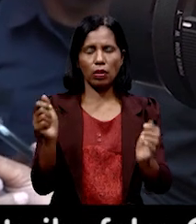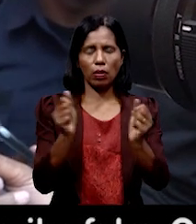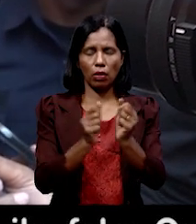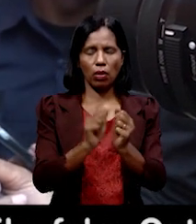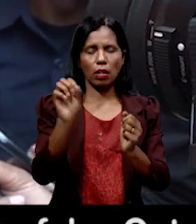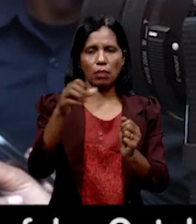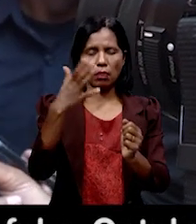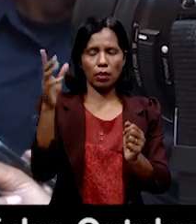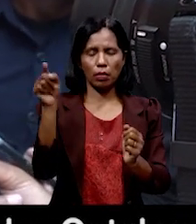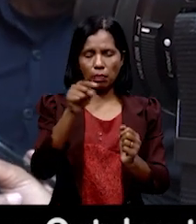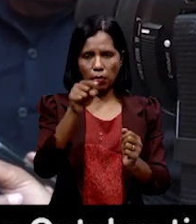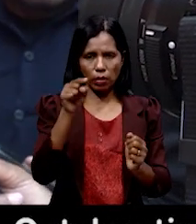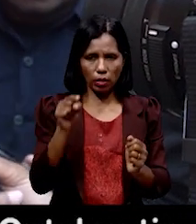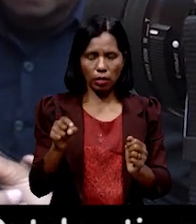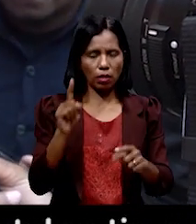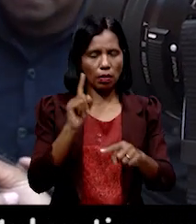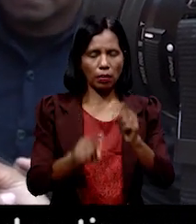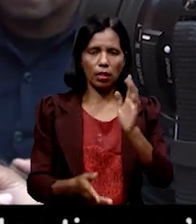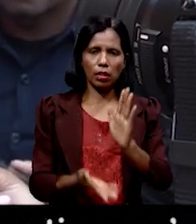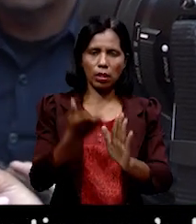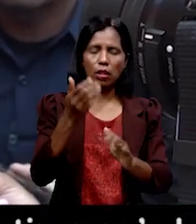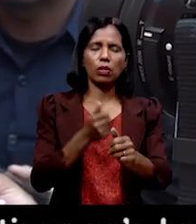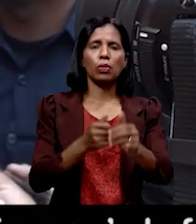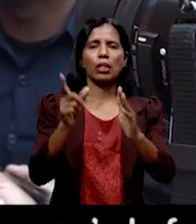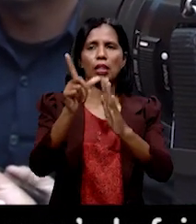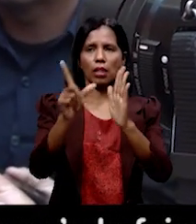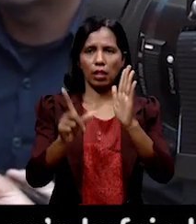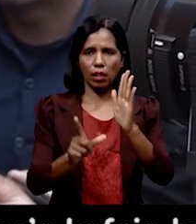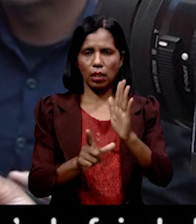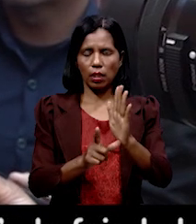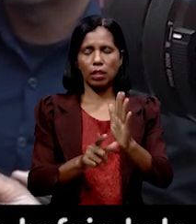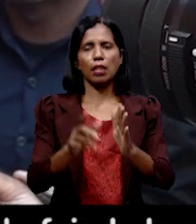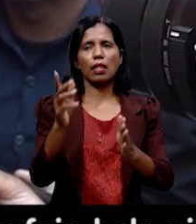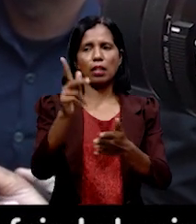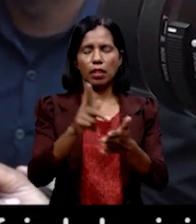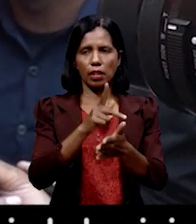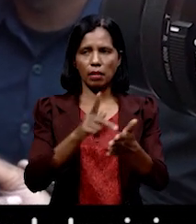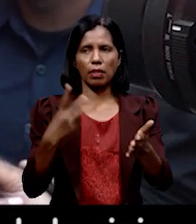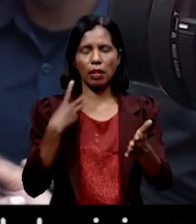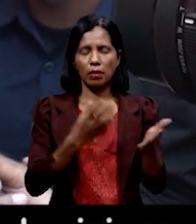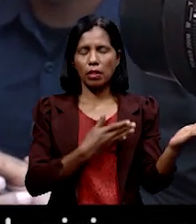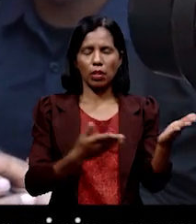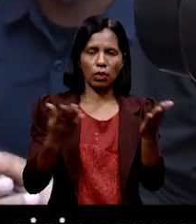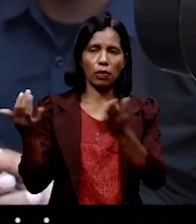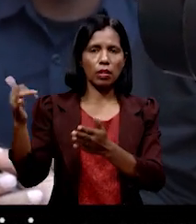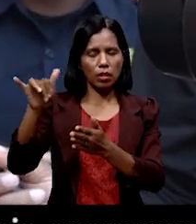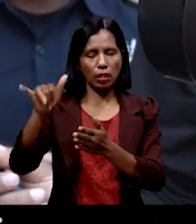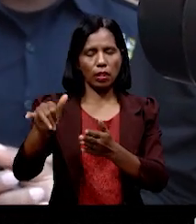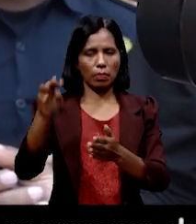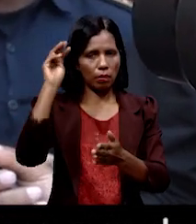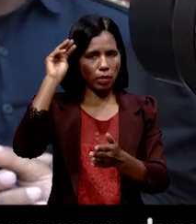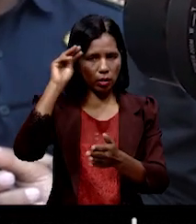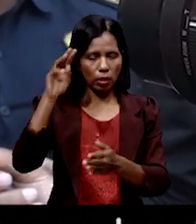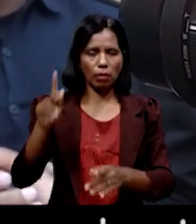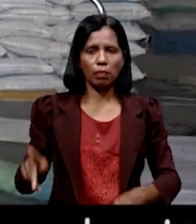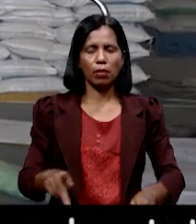ele usa sirané. Quando ele usa sirané, tua lei, sirané, crime. A mim, sei, submete sirané para o Ministério Público,